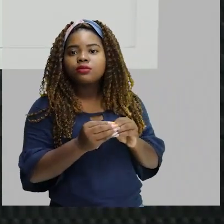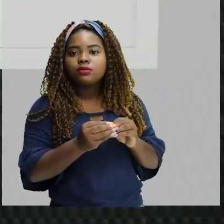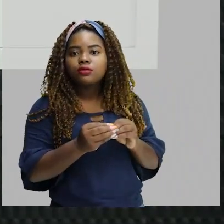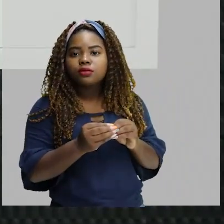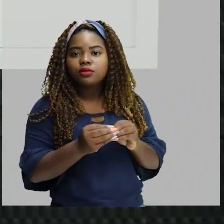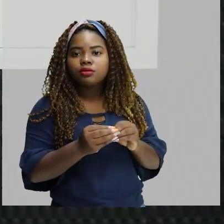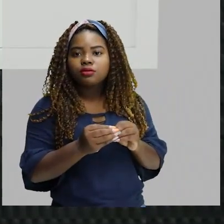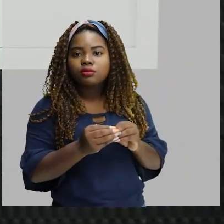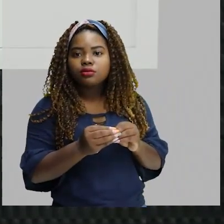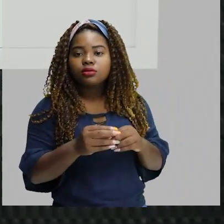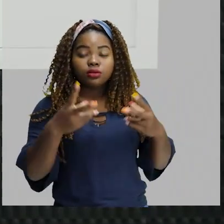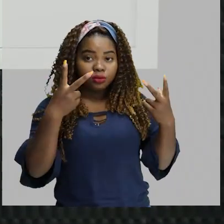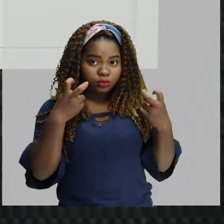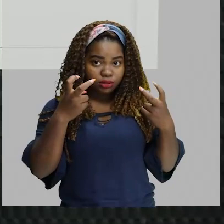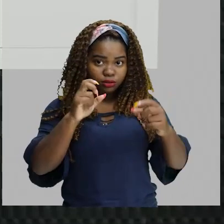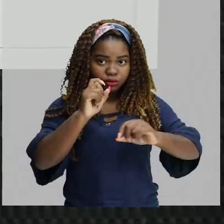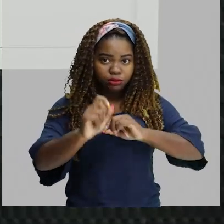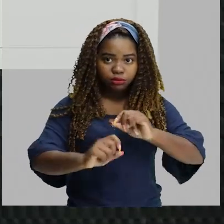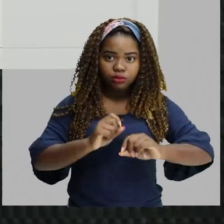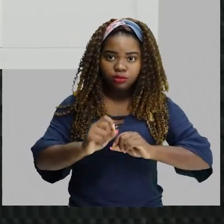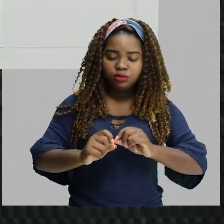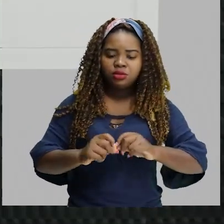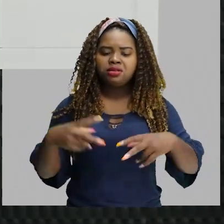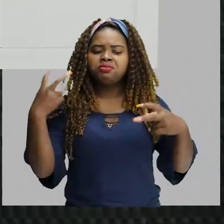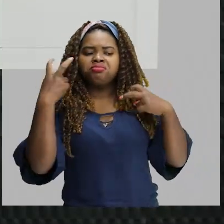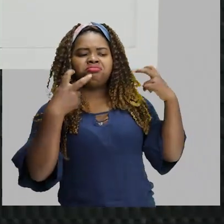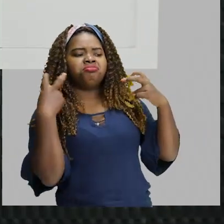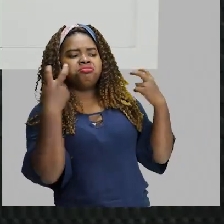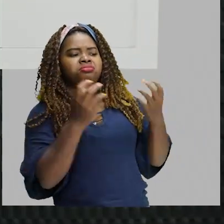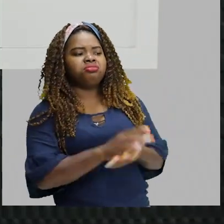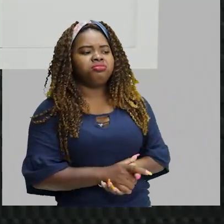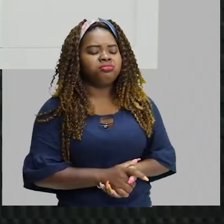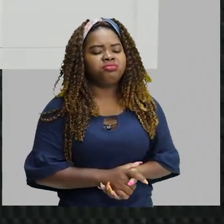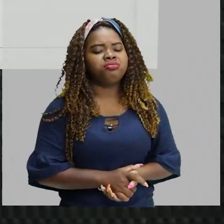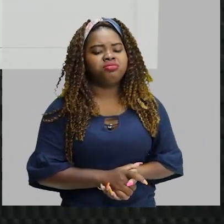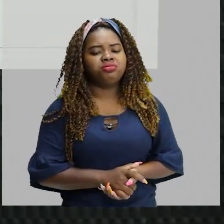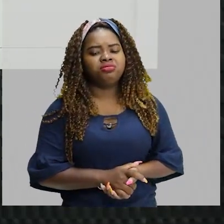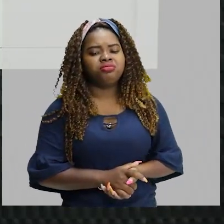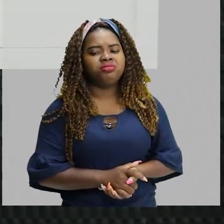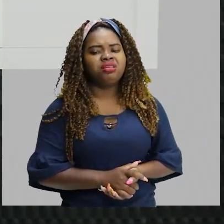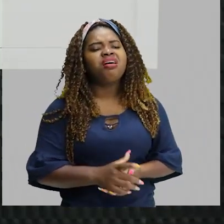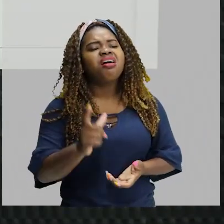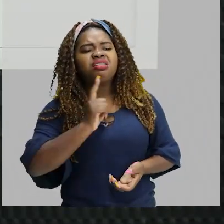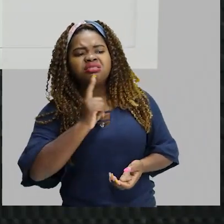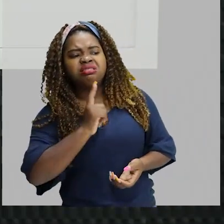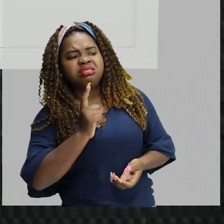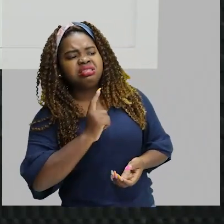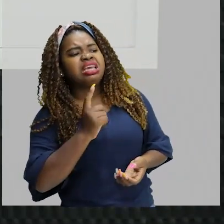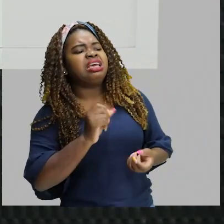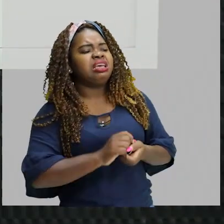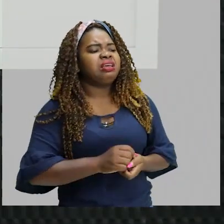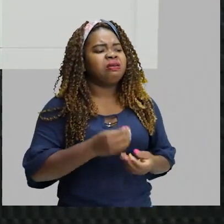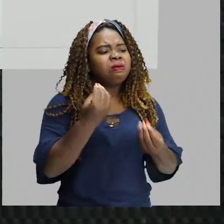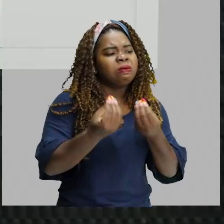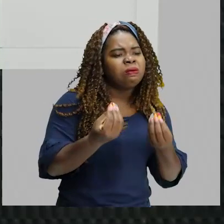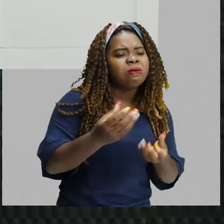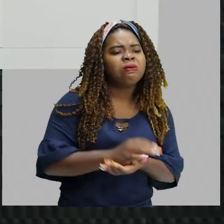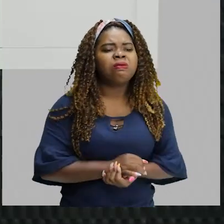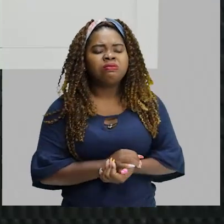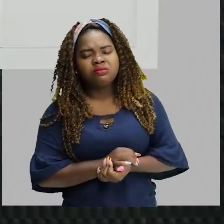premissas. Então perceba uma coisa, ele não está preocupado com validade necessariamente